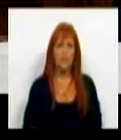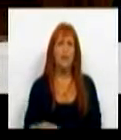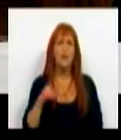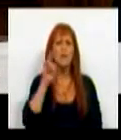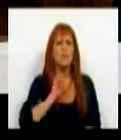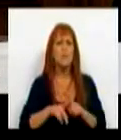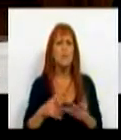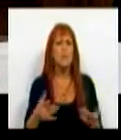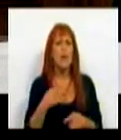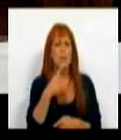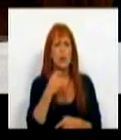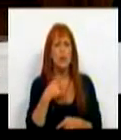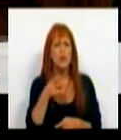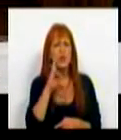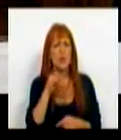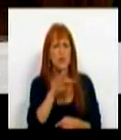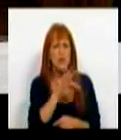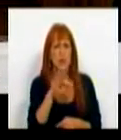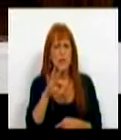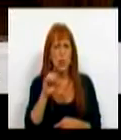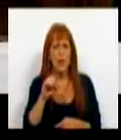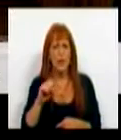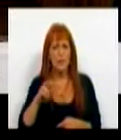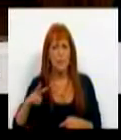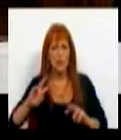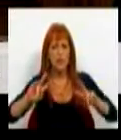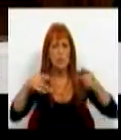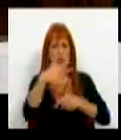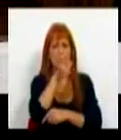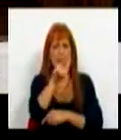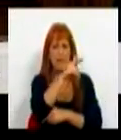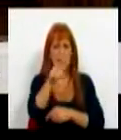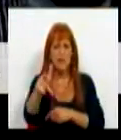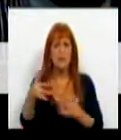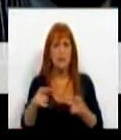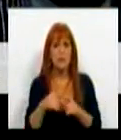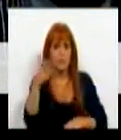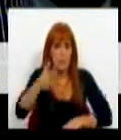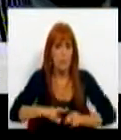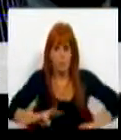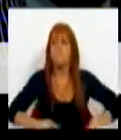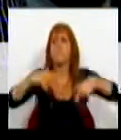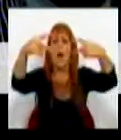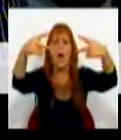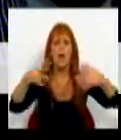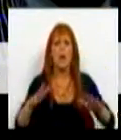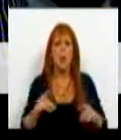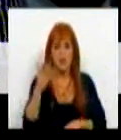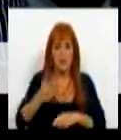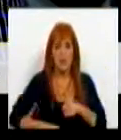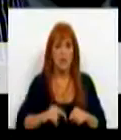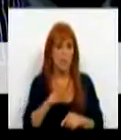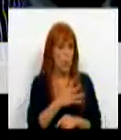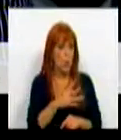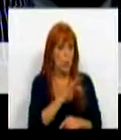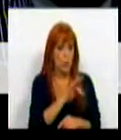Sra. Deputada, a pergunta, peço desculpa, era dos 440 para os 1.100? É a passagem, de repente, é praticamente de repente,